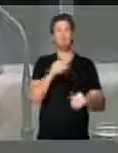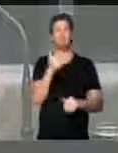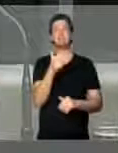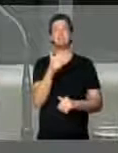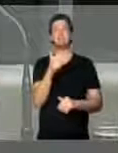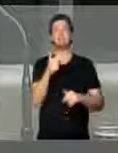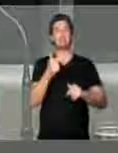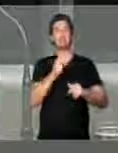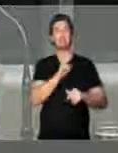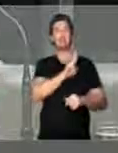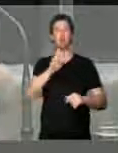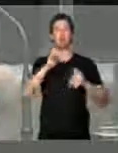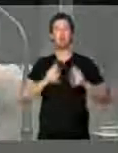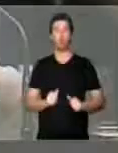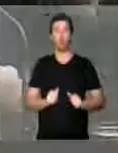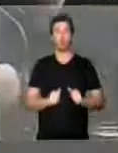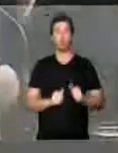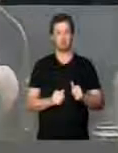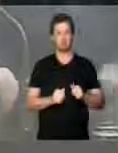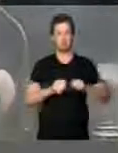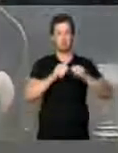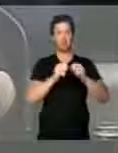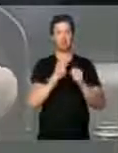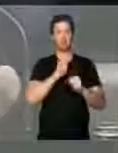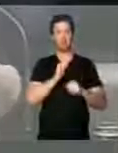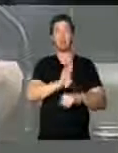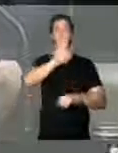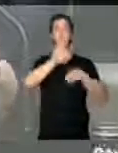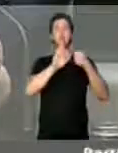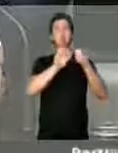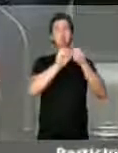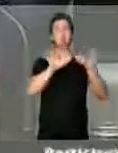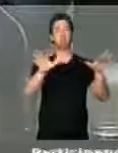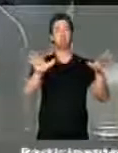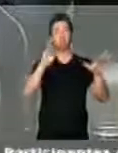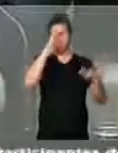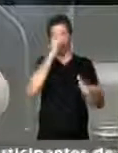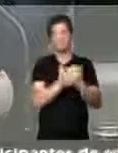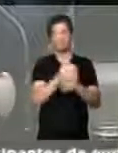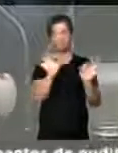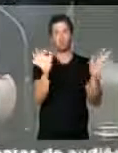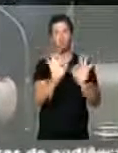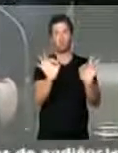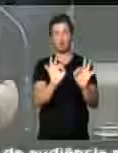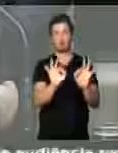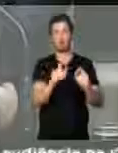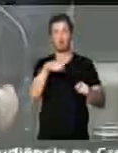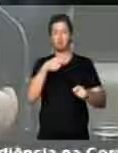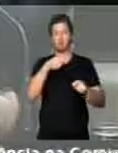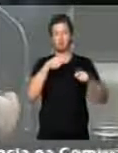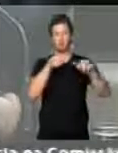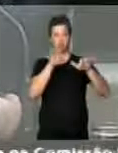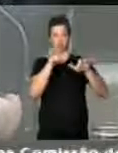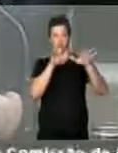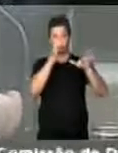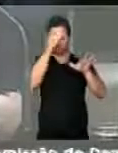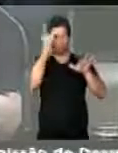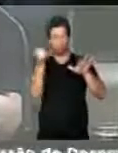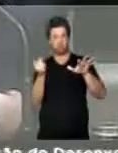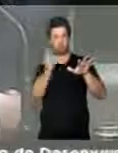desmoralizada, diminuída em sua representatividade e credibilidade, manobrada pelo